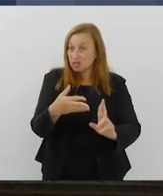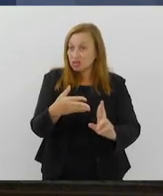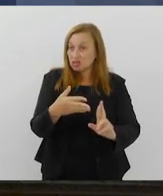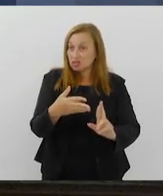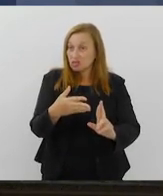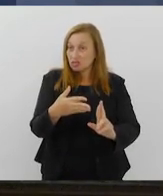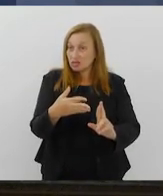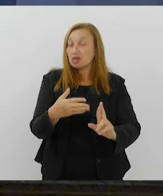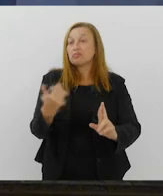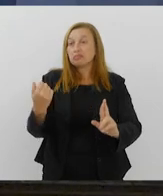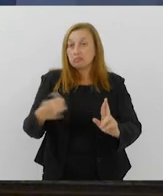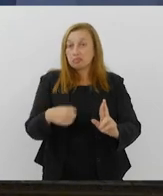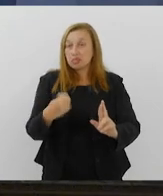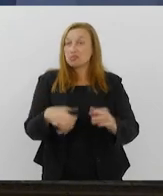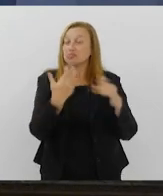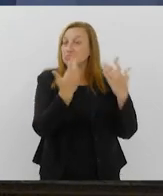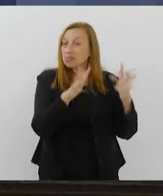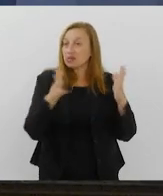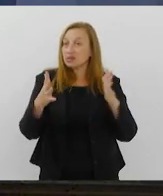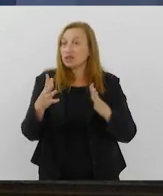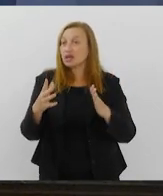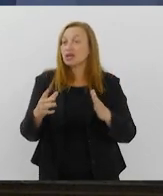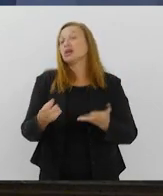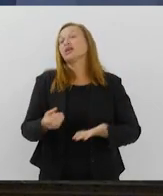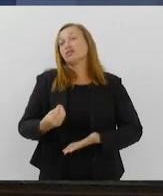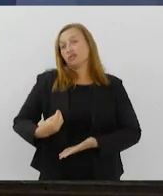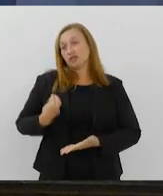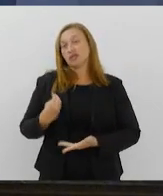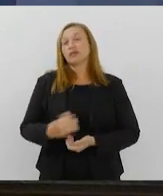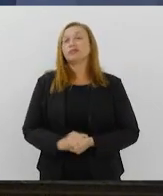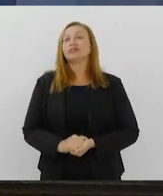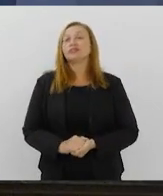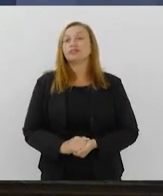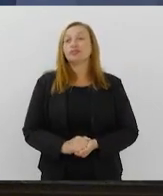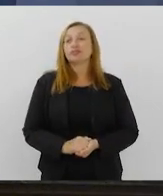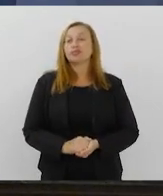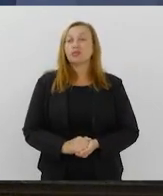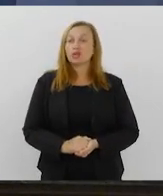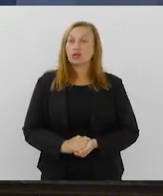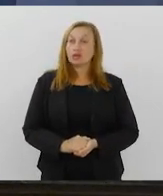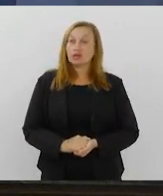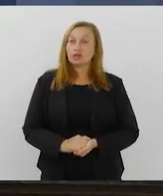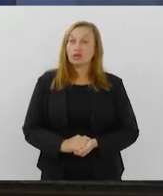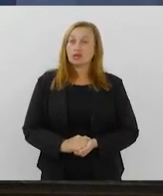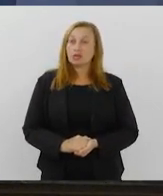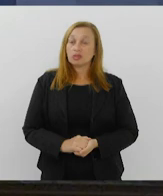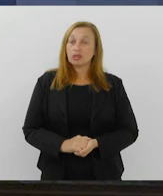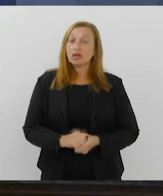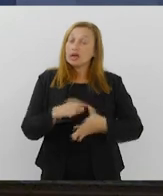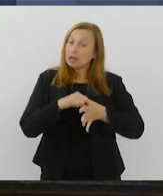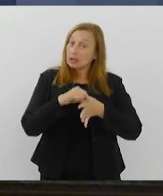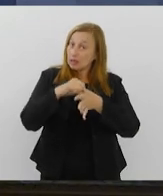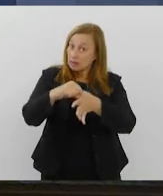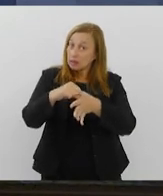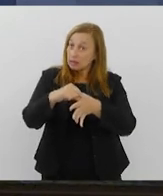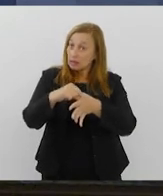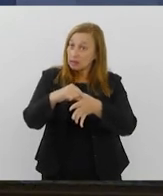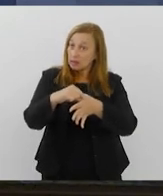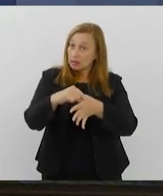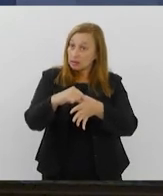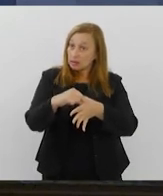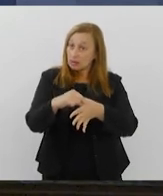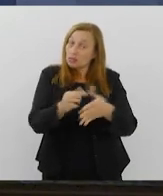que reverenciar em vida, que foi meu assim, líder da nossa